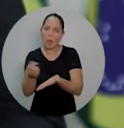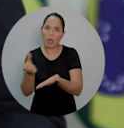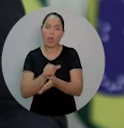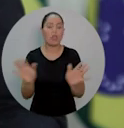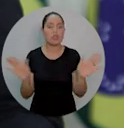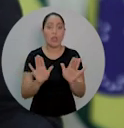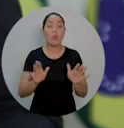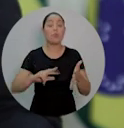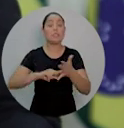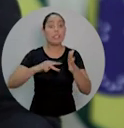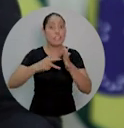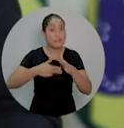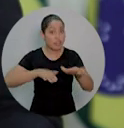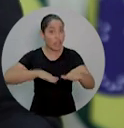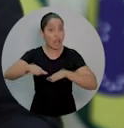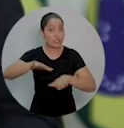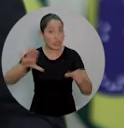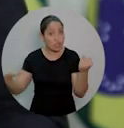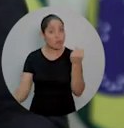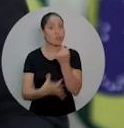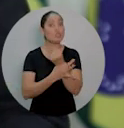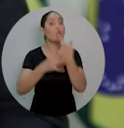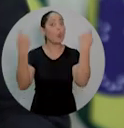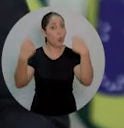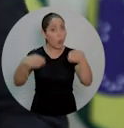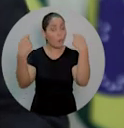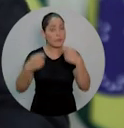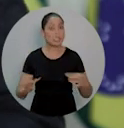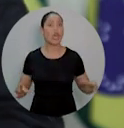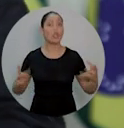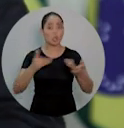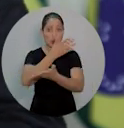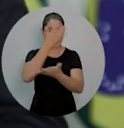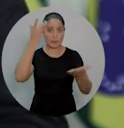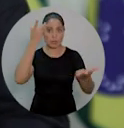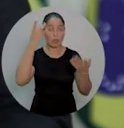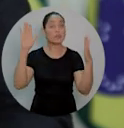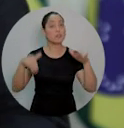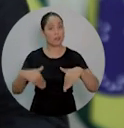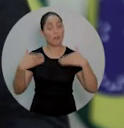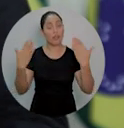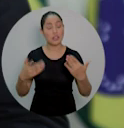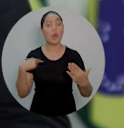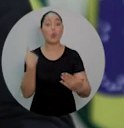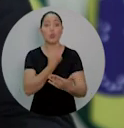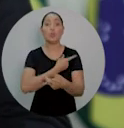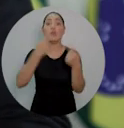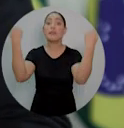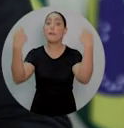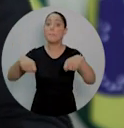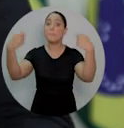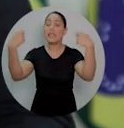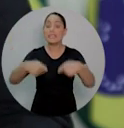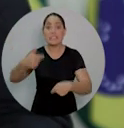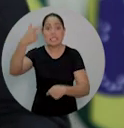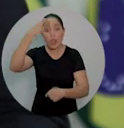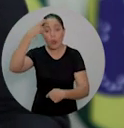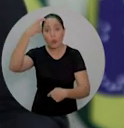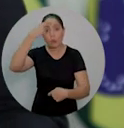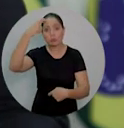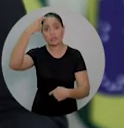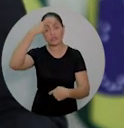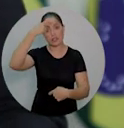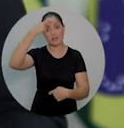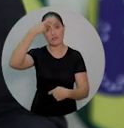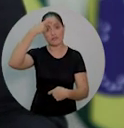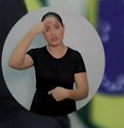conscientização sobre um trânsito seguro a todos também são mantidas com esta verba. Deveremos e devemos ter consciência